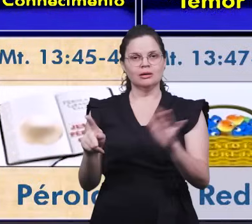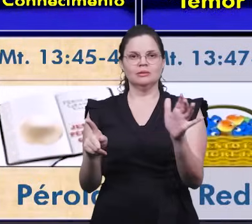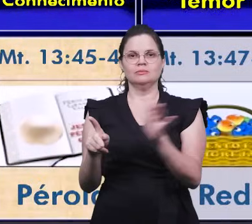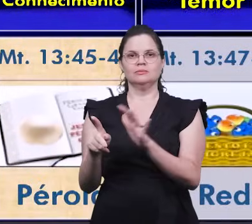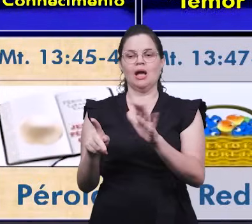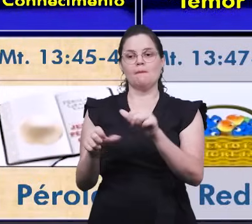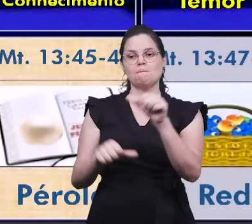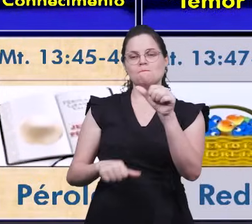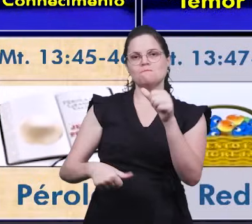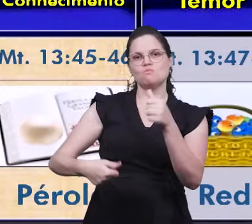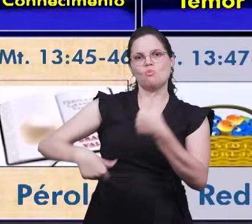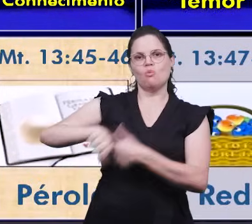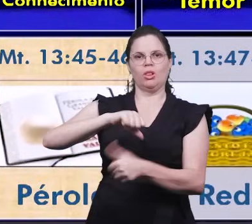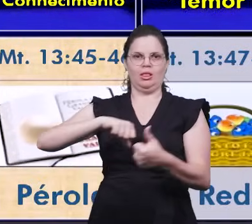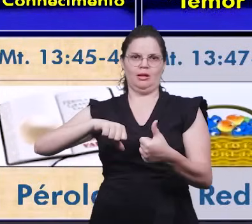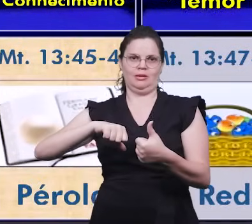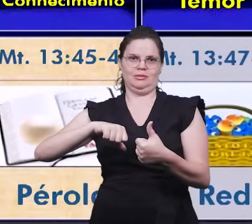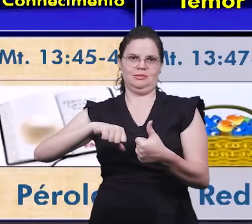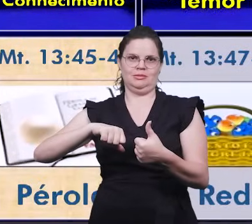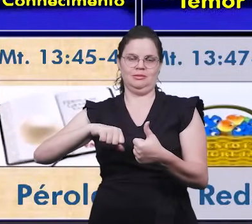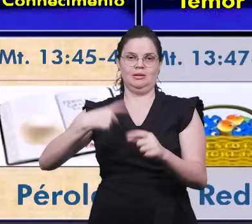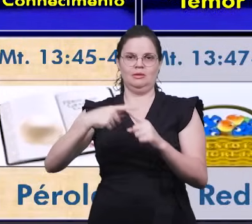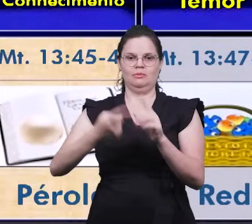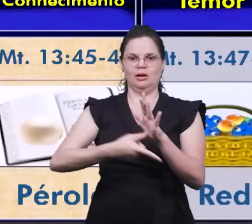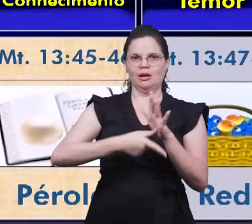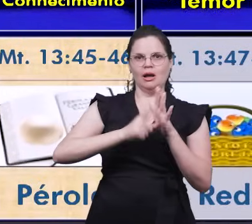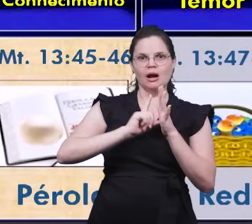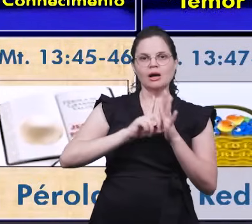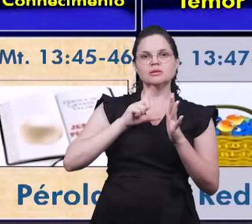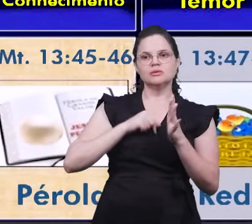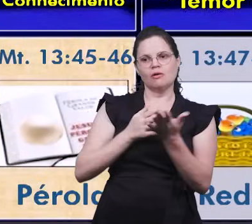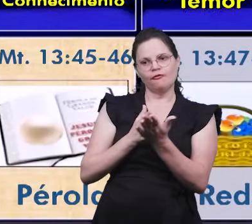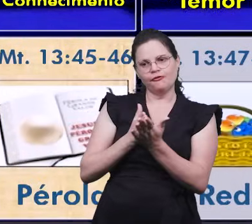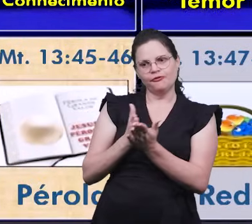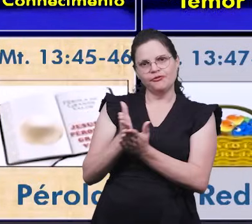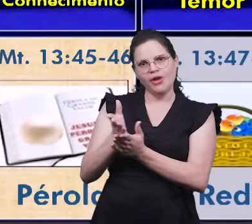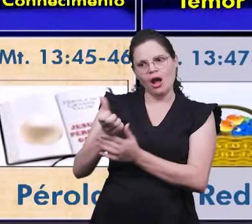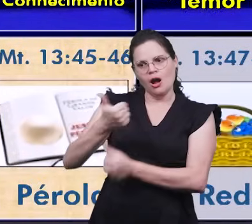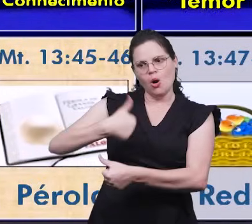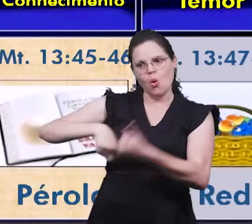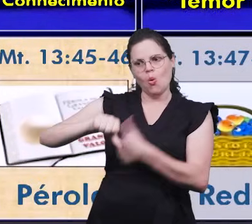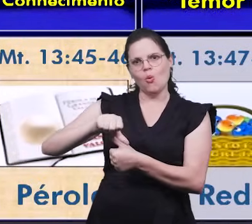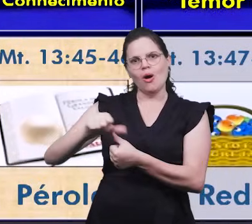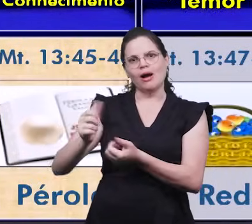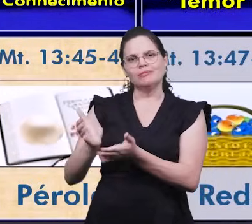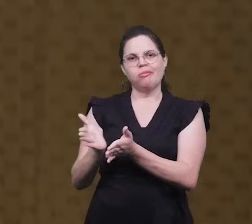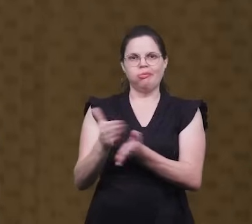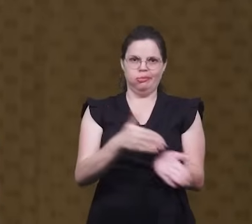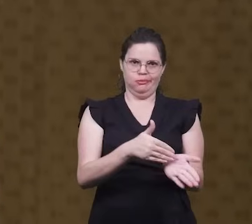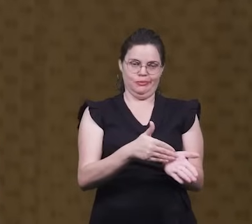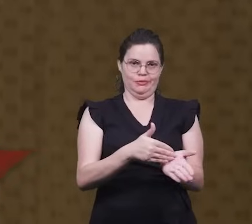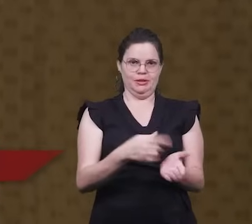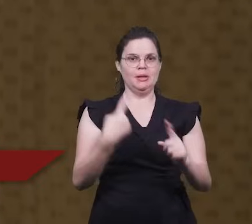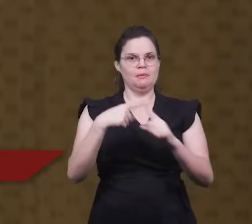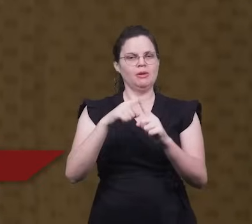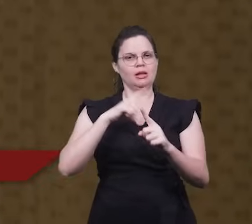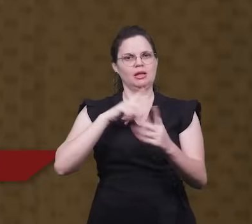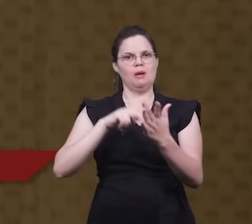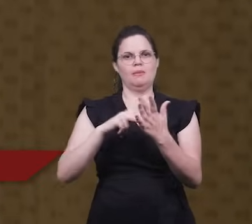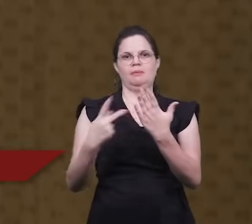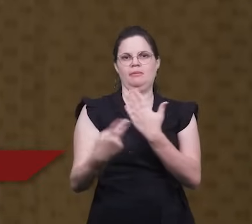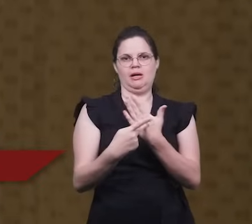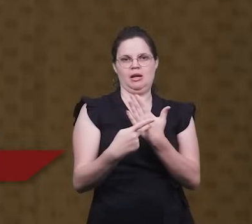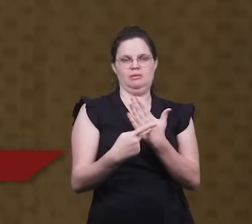Pérgamo vai ser de uma mudança, uma transição que é profetizada, vamos dizer assim, através da parábola que o Senhor Jesus